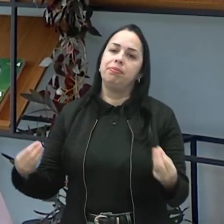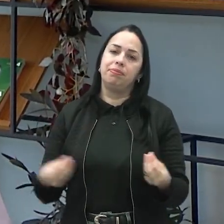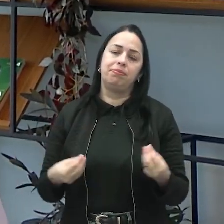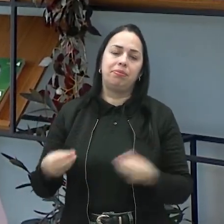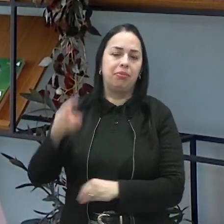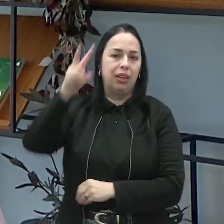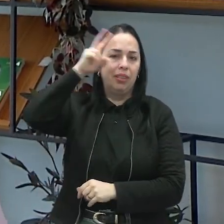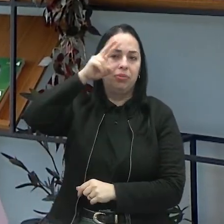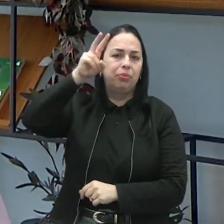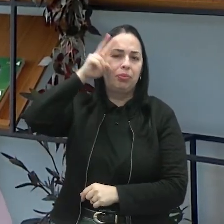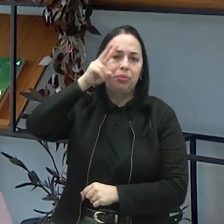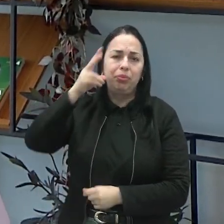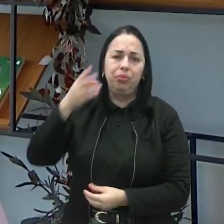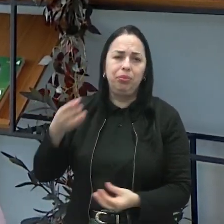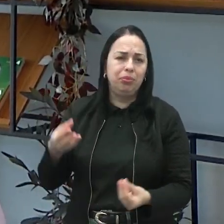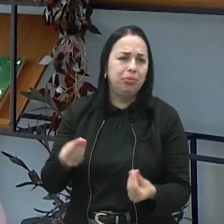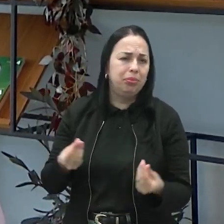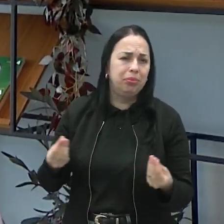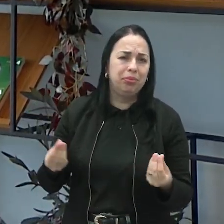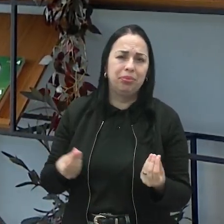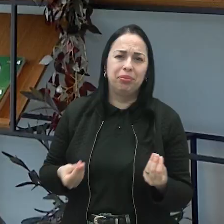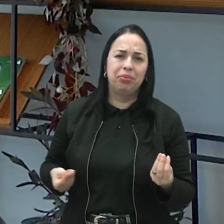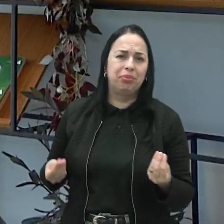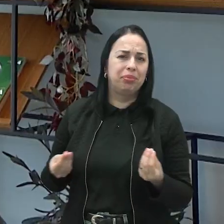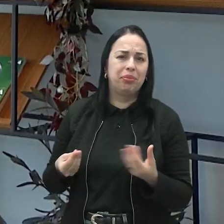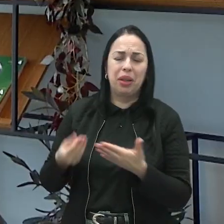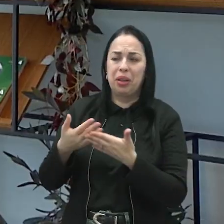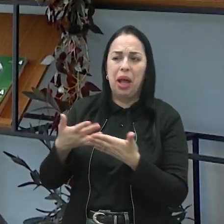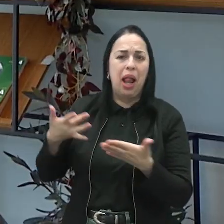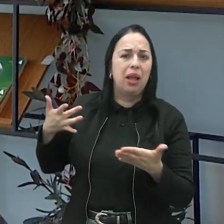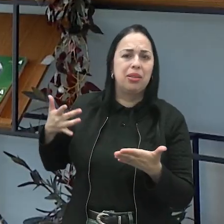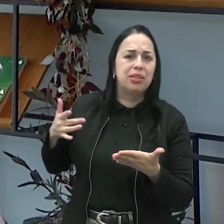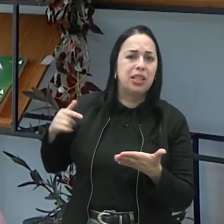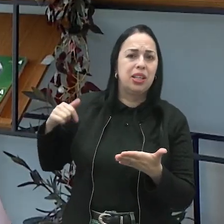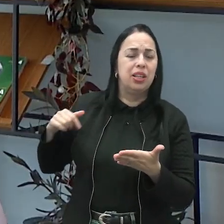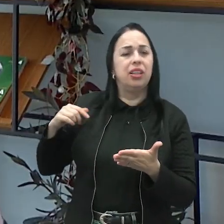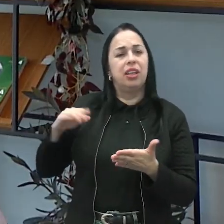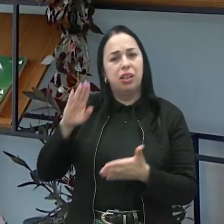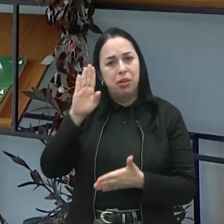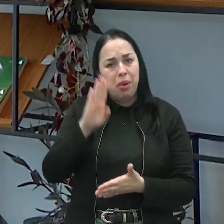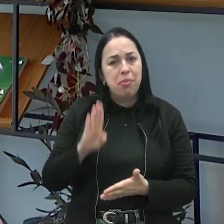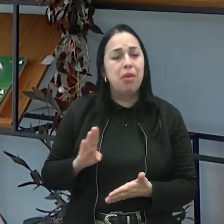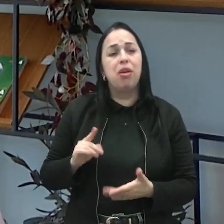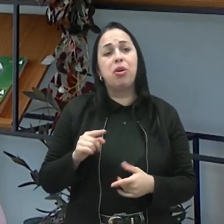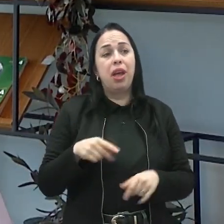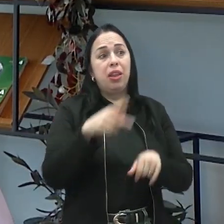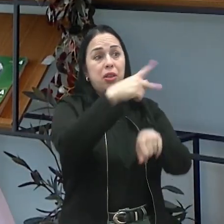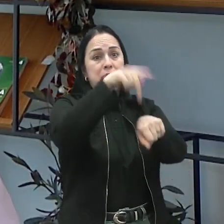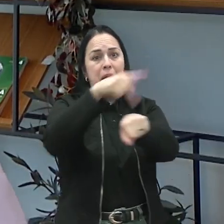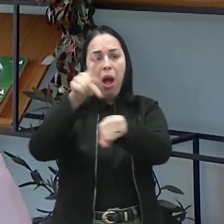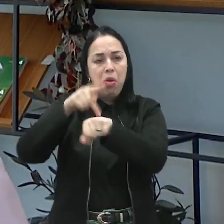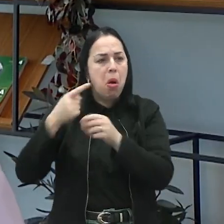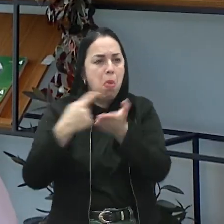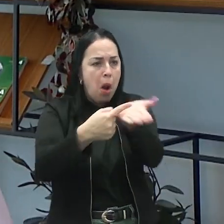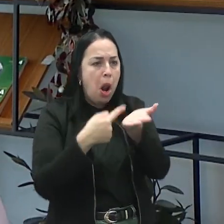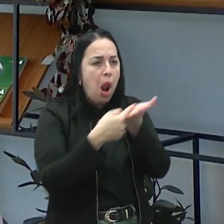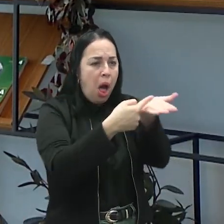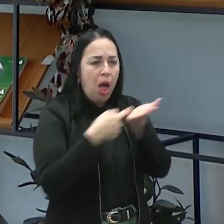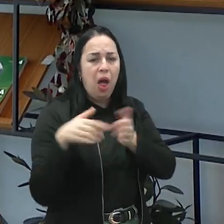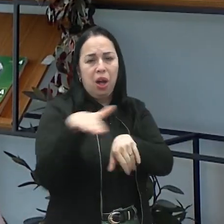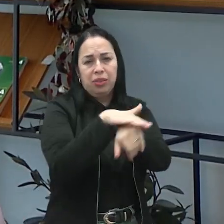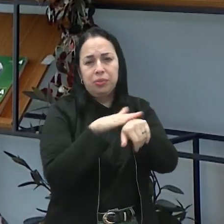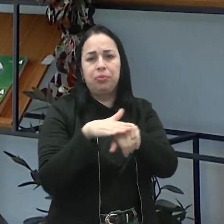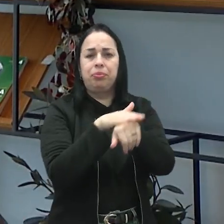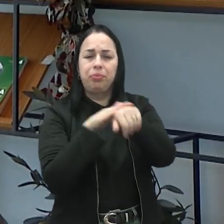como uma lembrança, né, desse simbolismo que o Brasil tem nas relações internacionais, né,